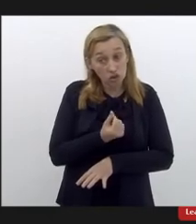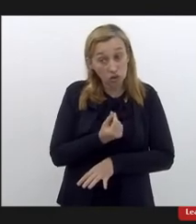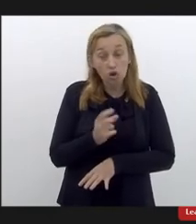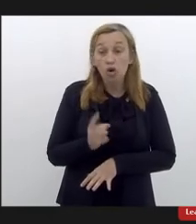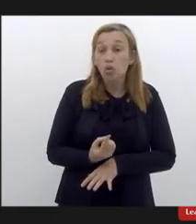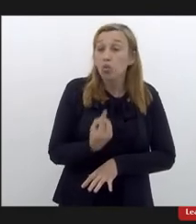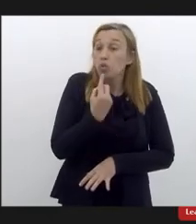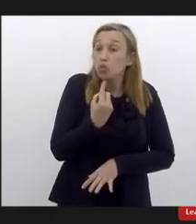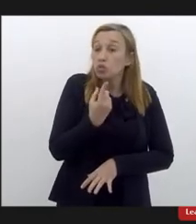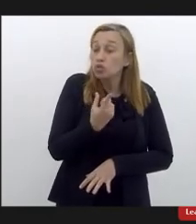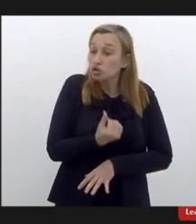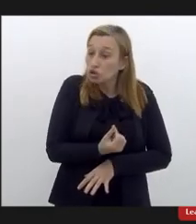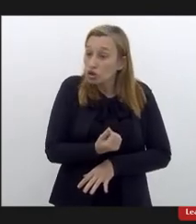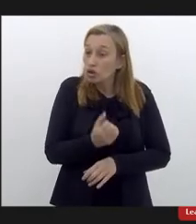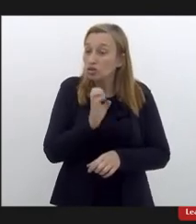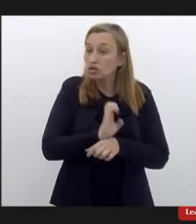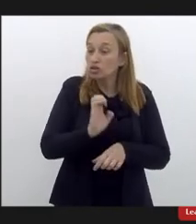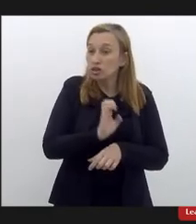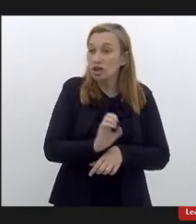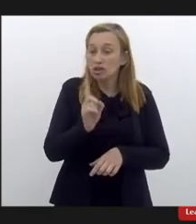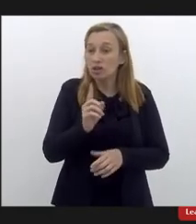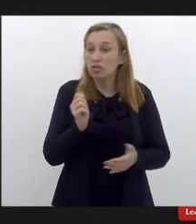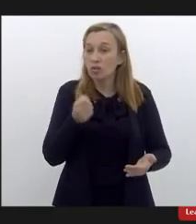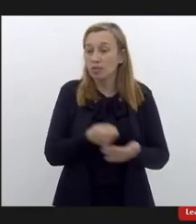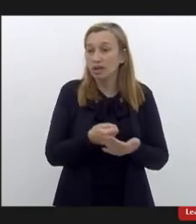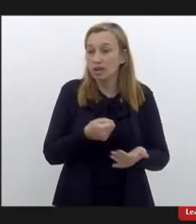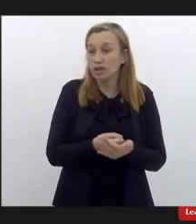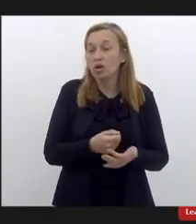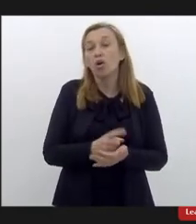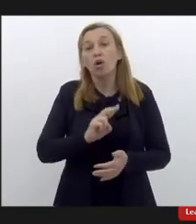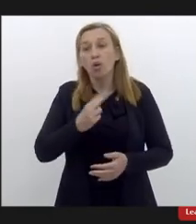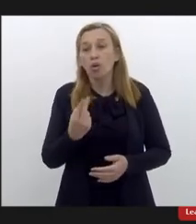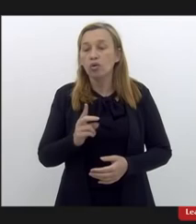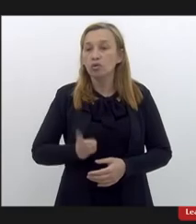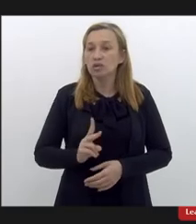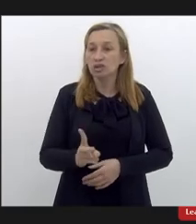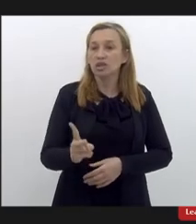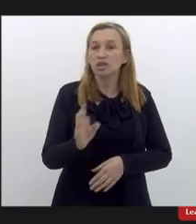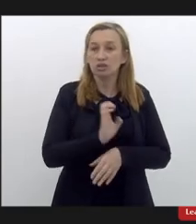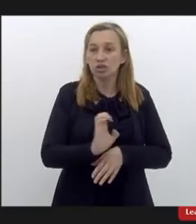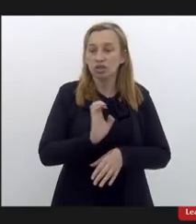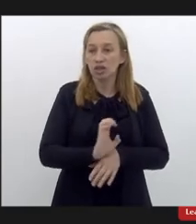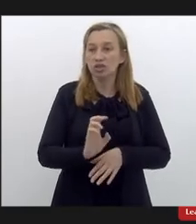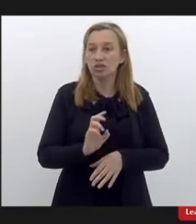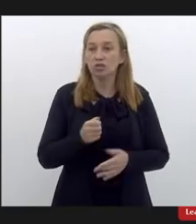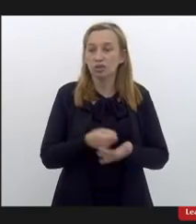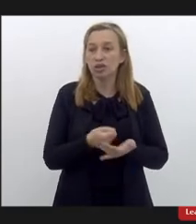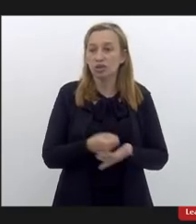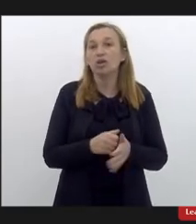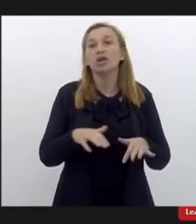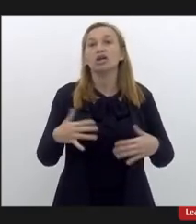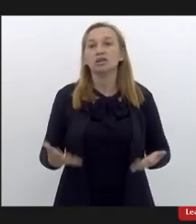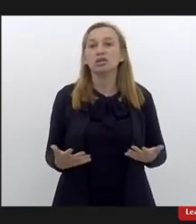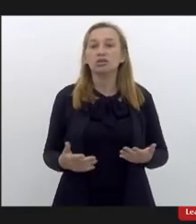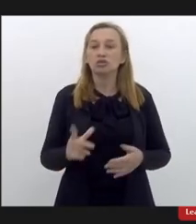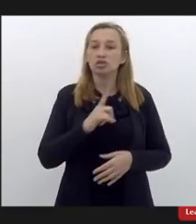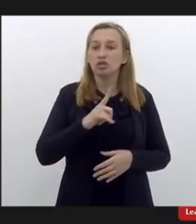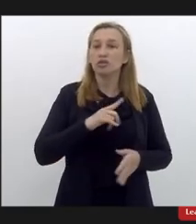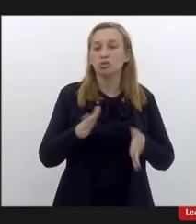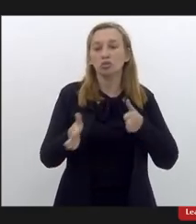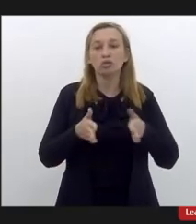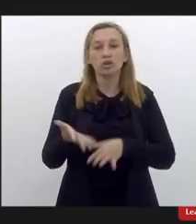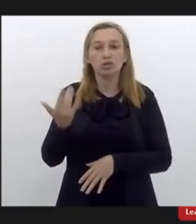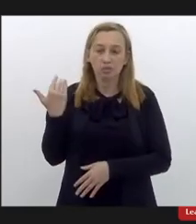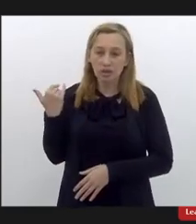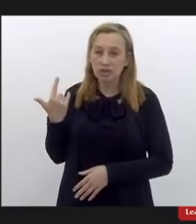única renda desse estágio não obrigatório, ou prosseguir o seu estágio obrigatório. Então, nós tivemos isso no período